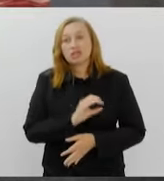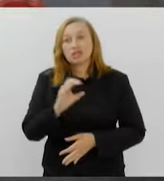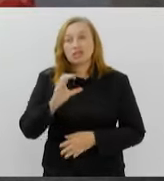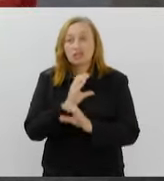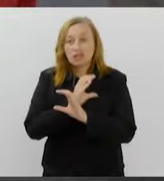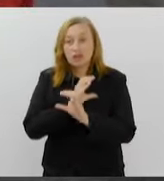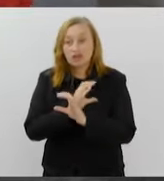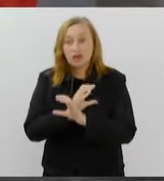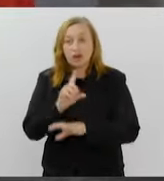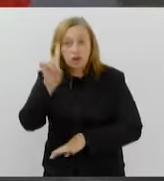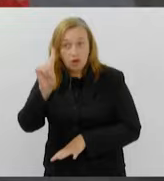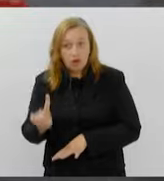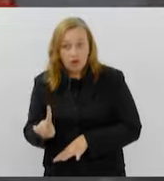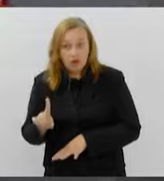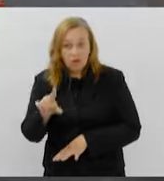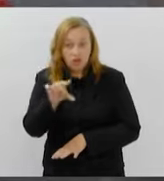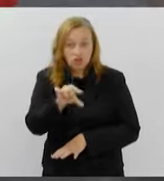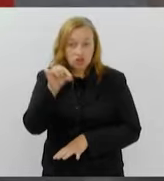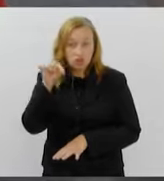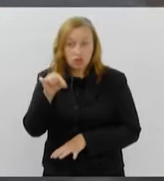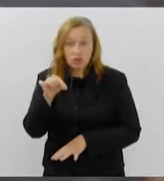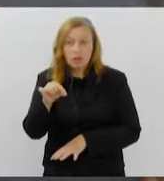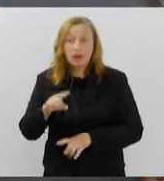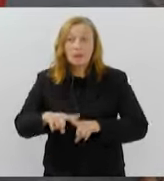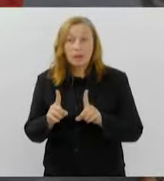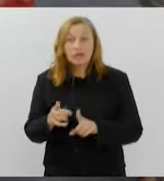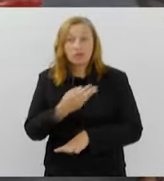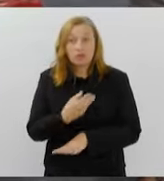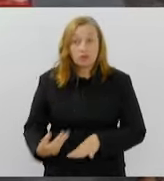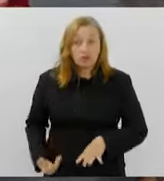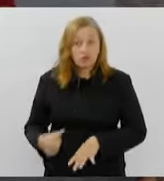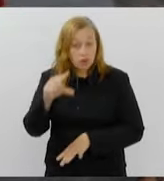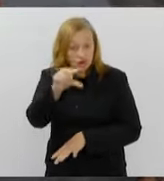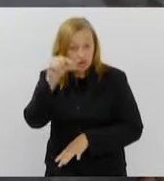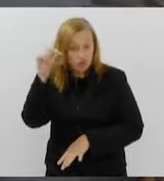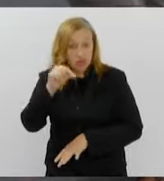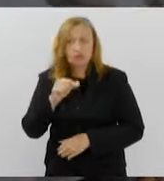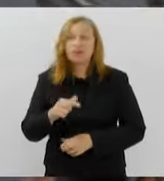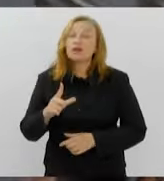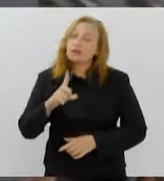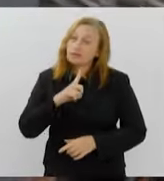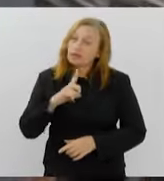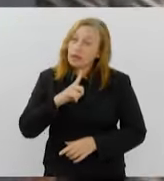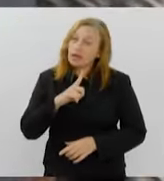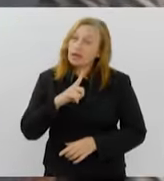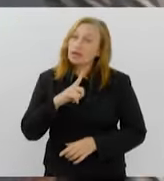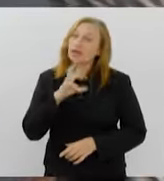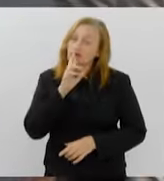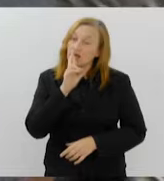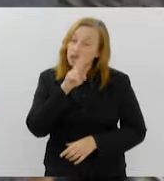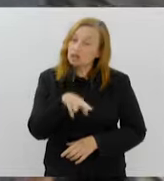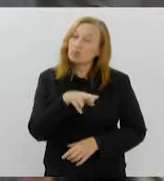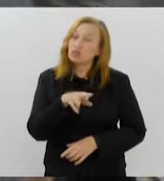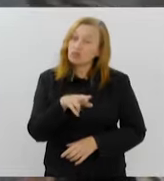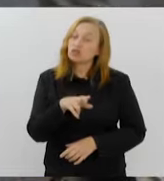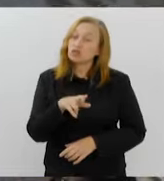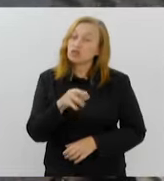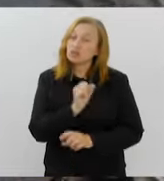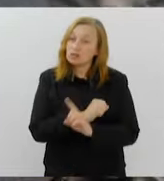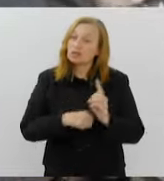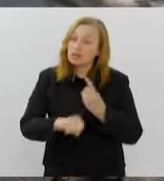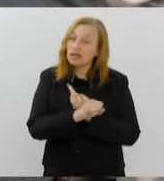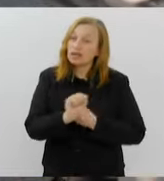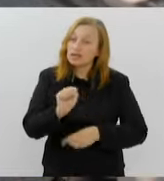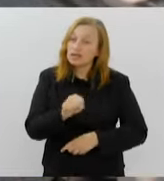cargo de livre nomeação mas o governador é eleito e enquanto figura Eleita tem que prestar esclarecimentos à sociedade